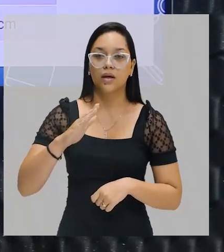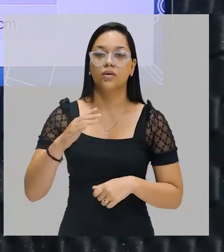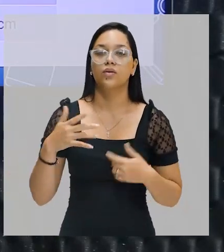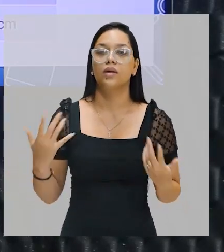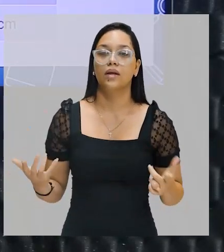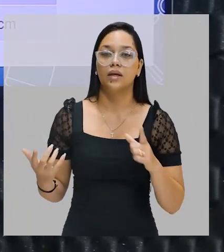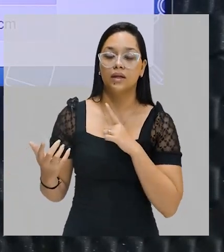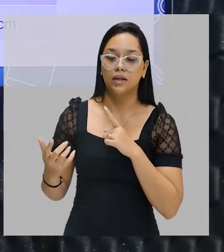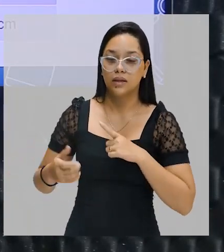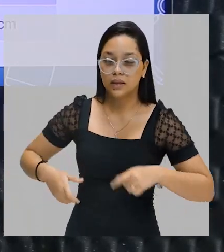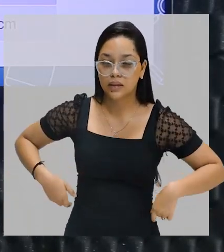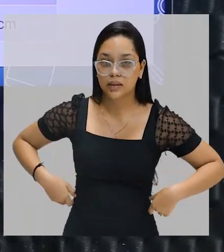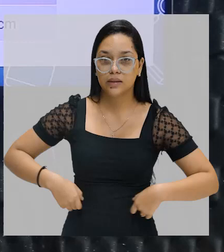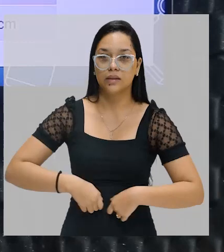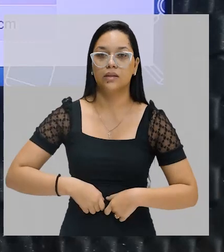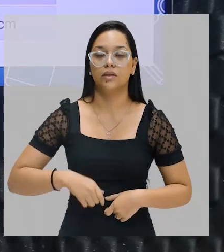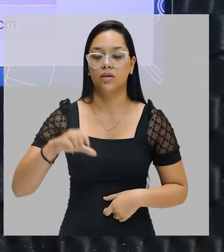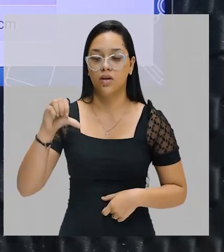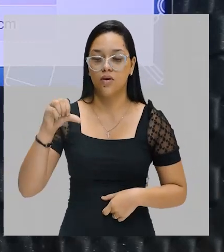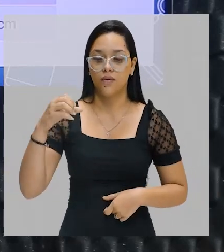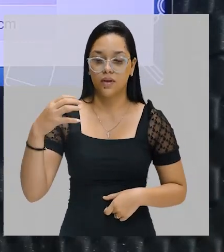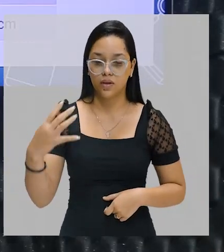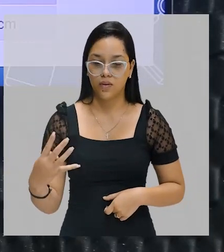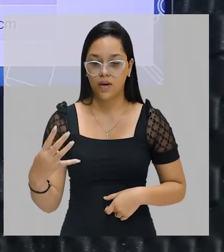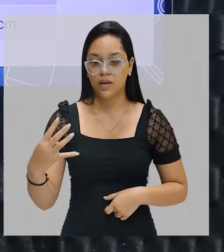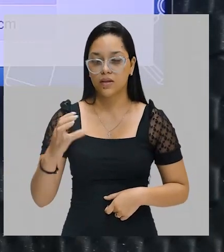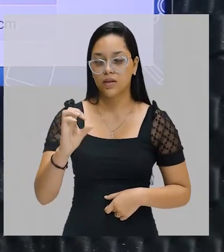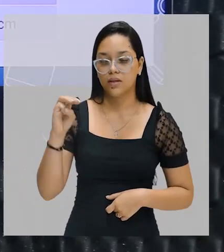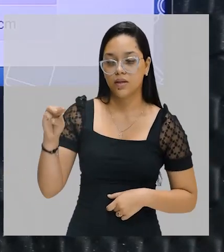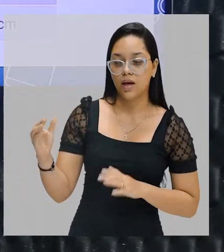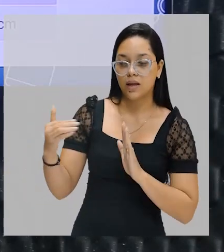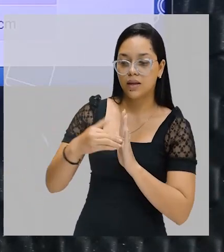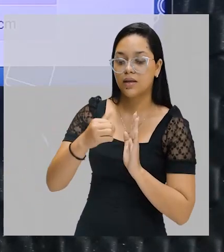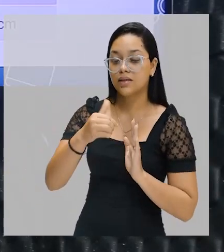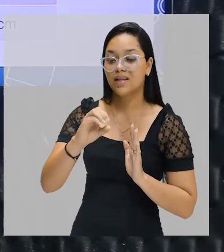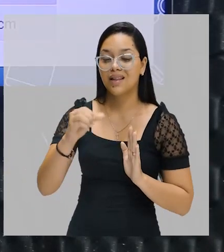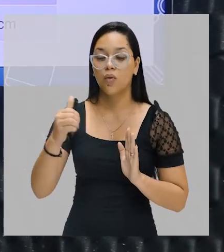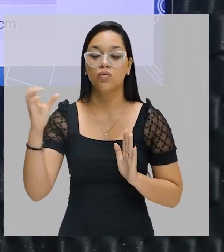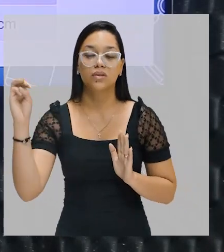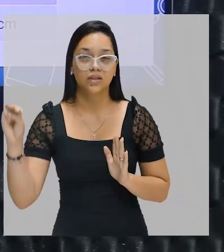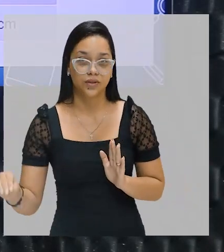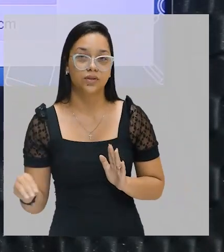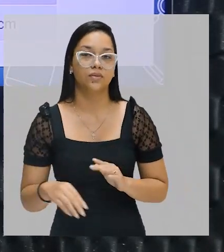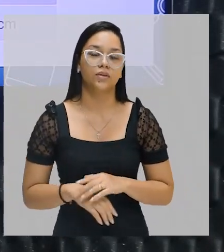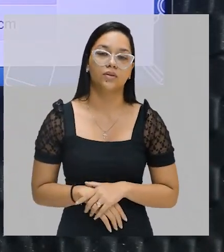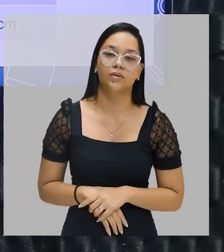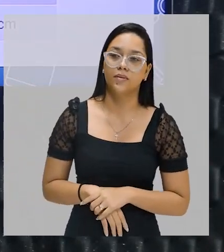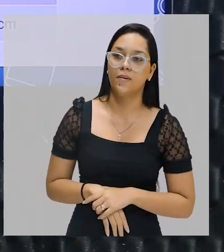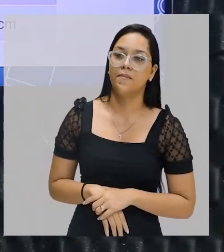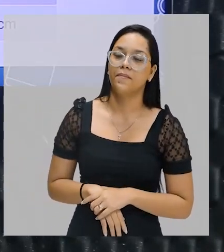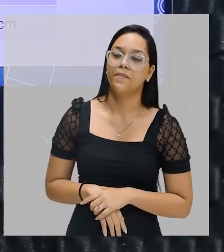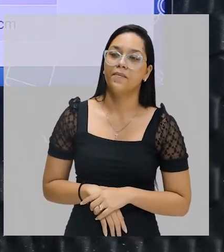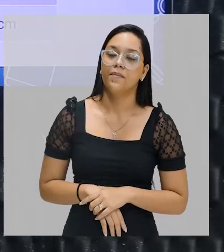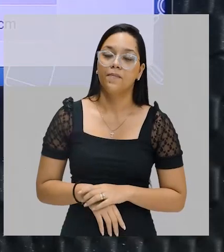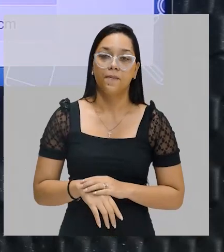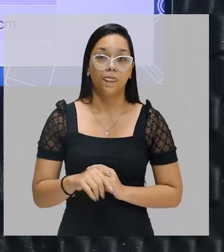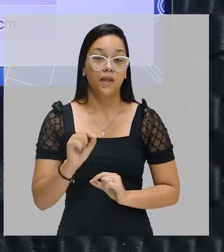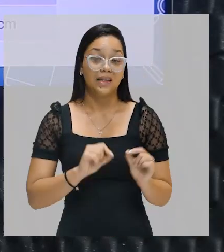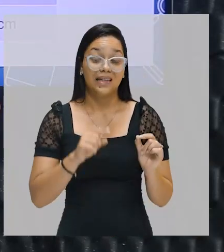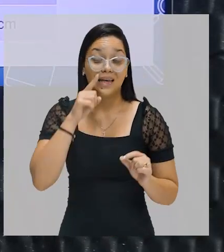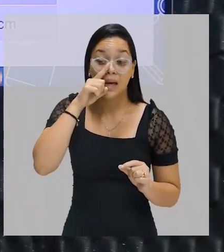quando ela tem a circunferência abdominal de 94 centímetros a 101 centímetros. O risco